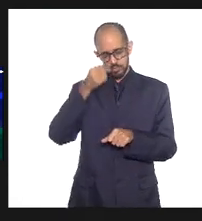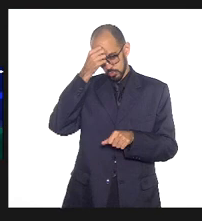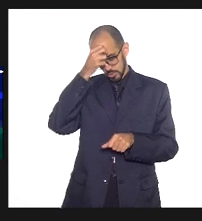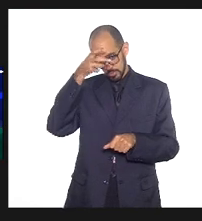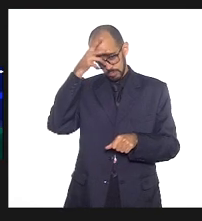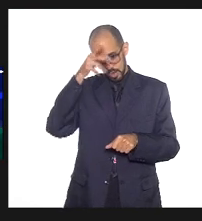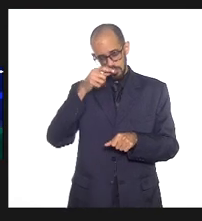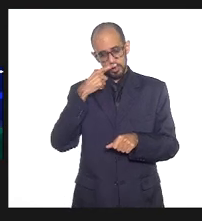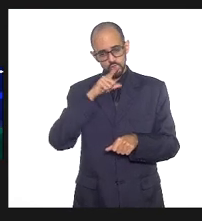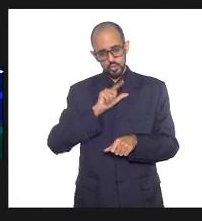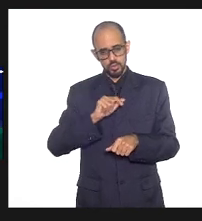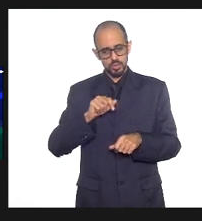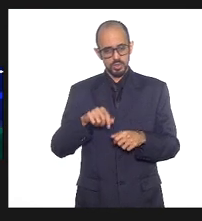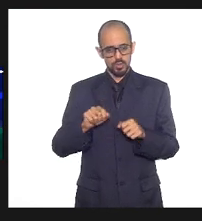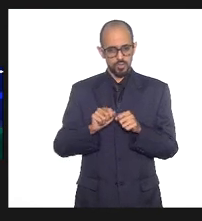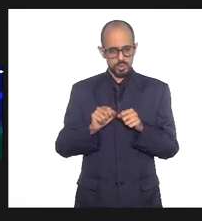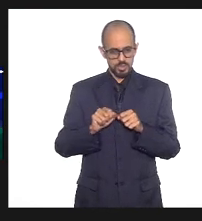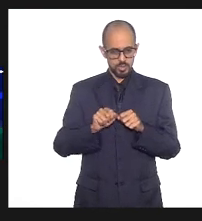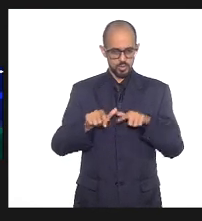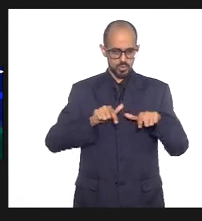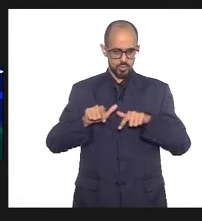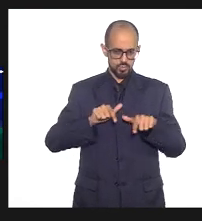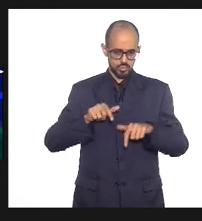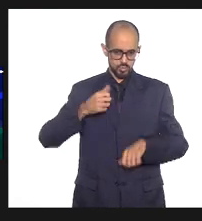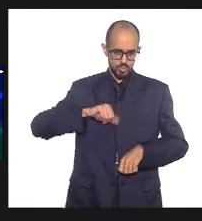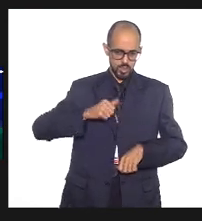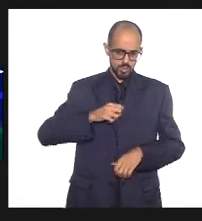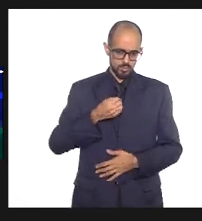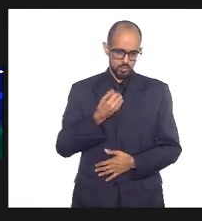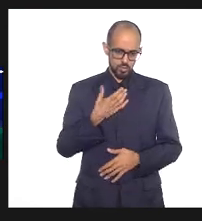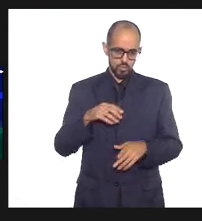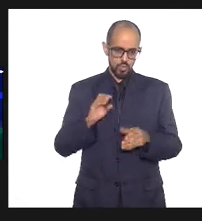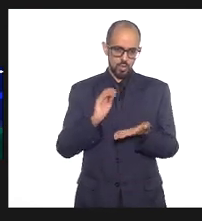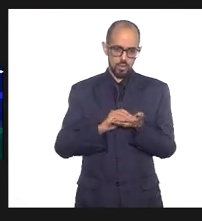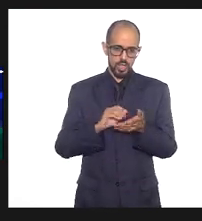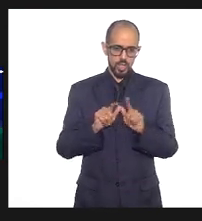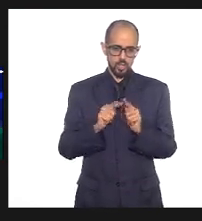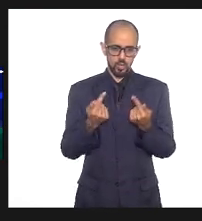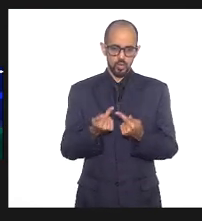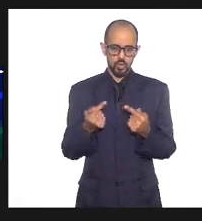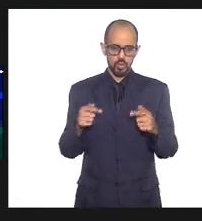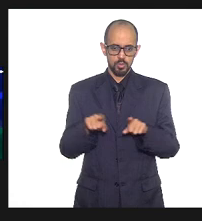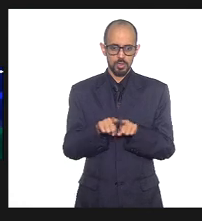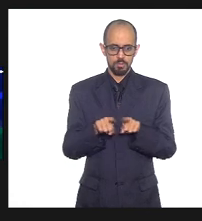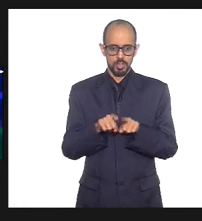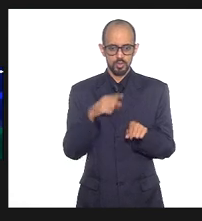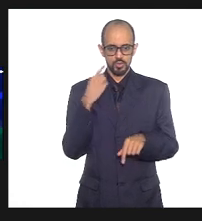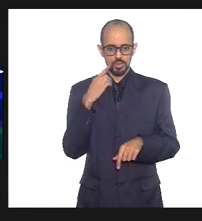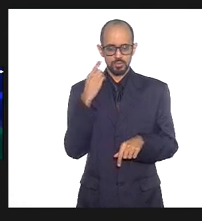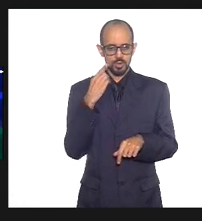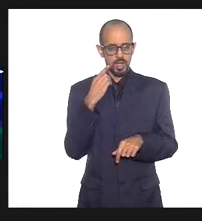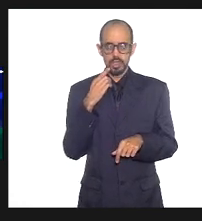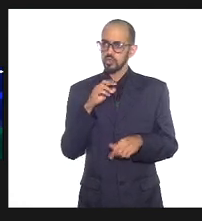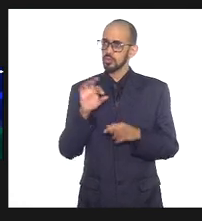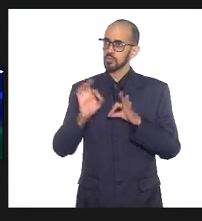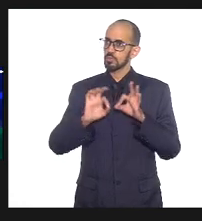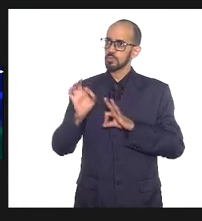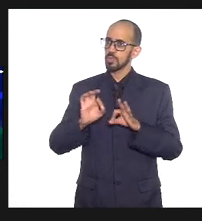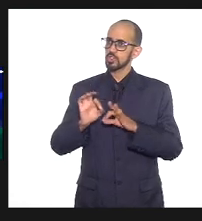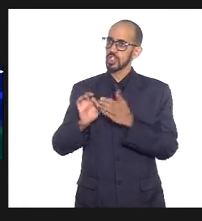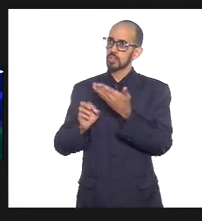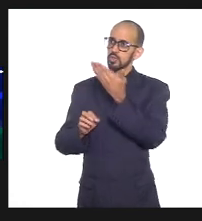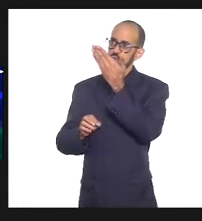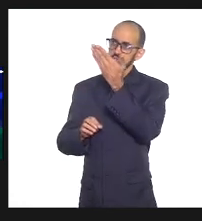possa prestar serviço público de qualidade. E coloquei no grupo dos deputados um projeto de lei de vossa excelência, presidente, de 2014,